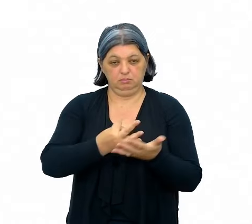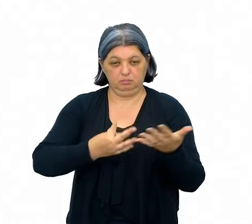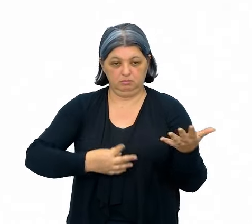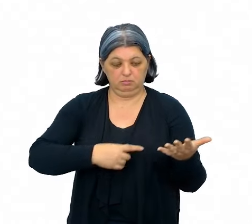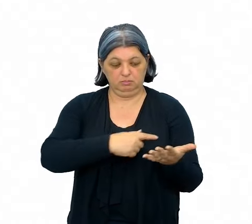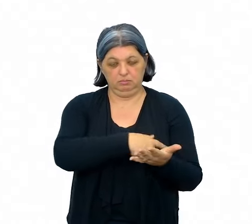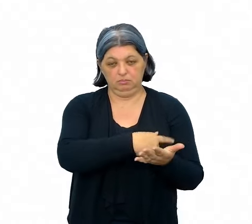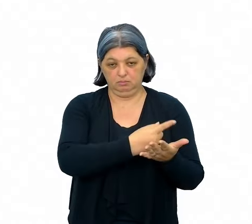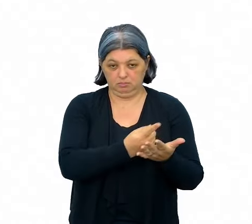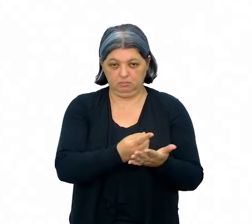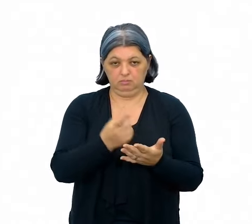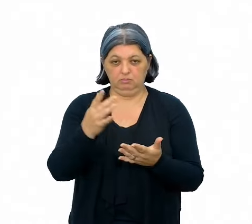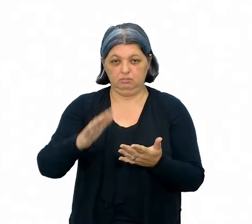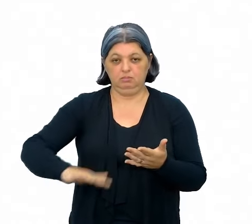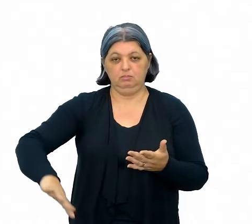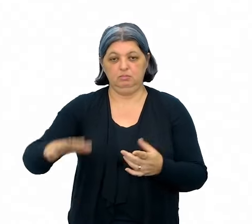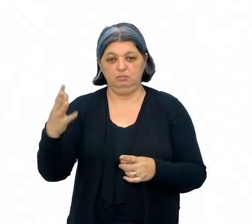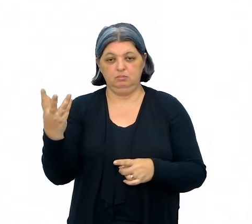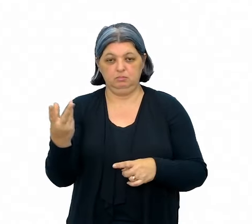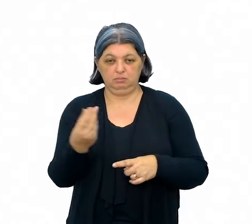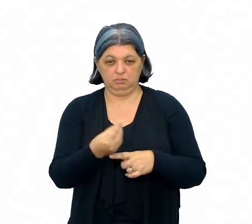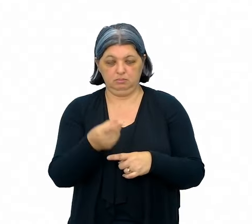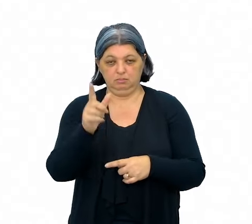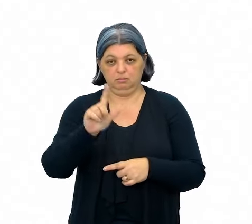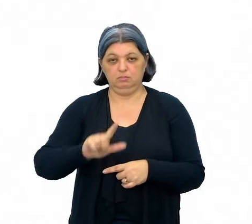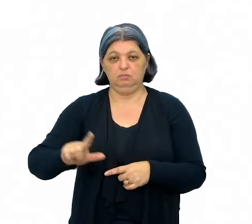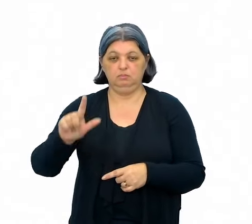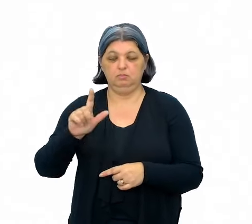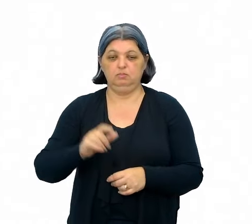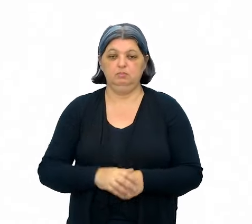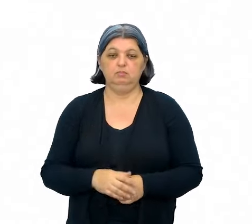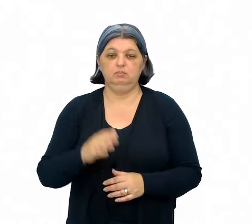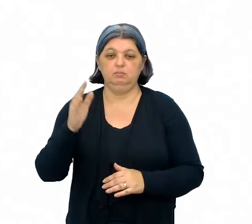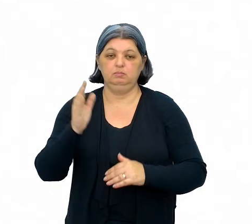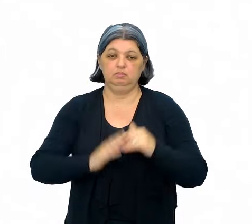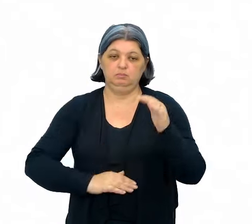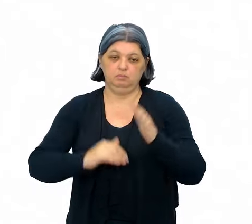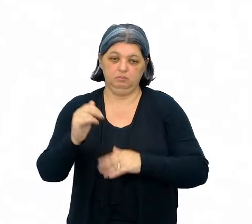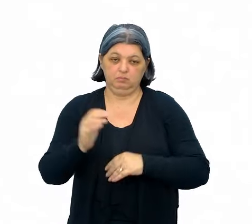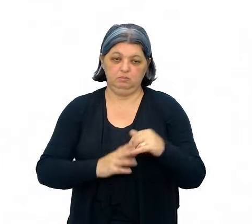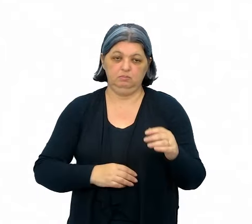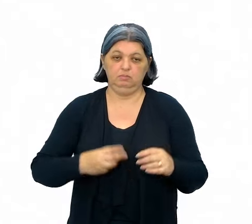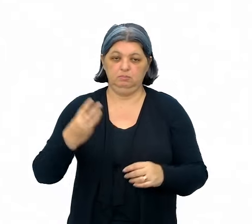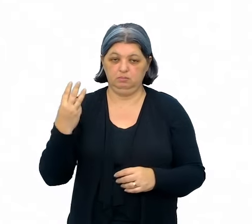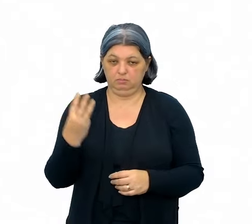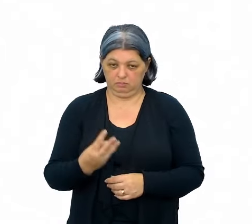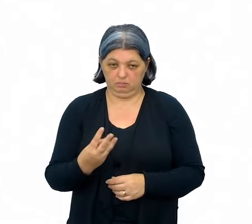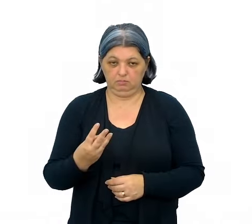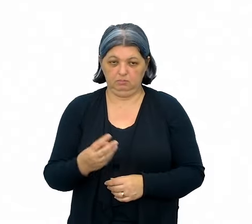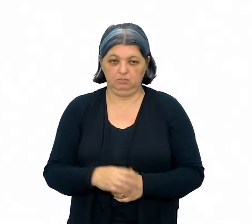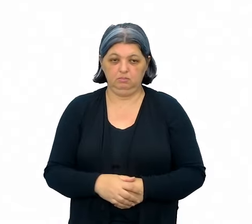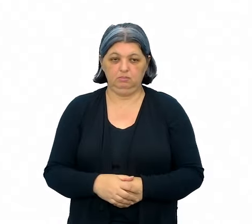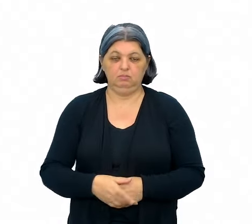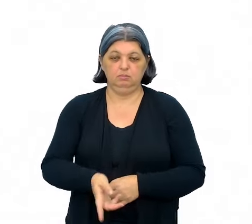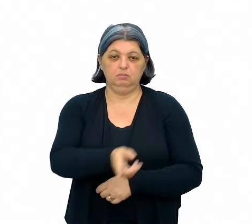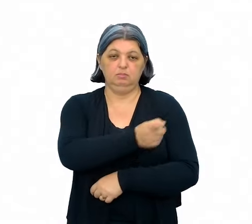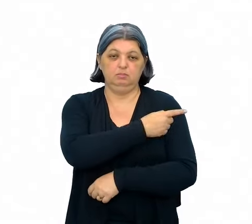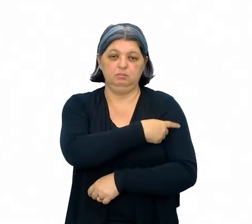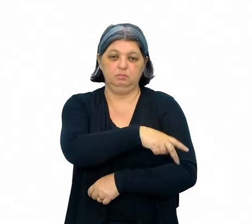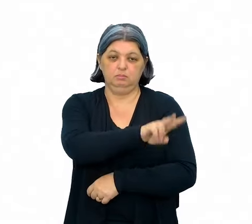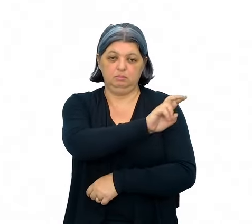gêneros do campo artístico e literário. A habilidade 3, que perpassa do primeiro ao quinto